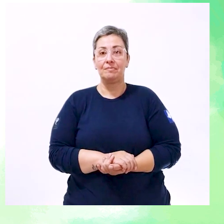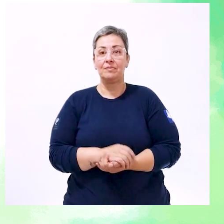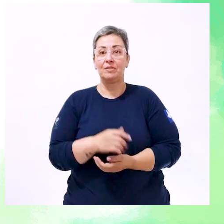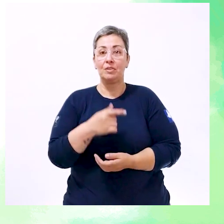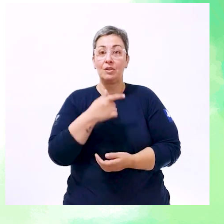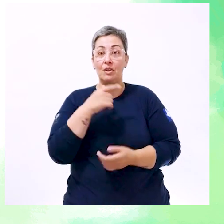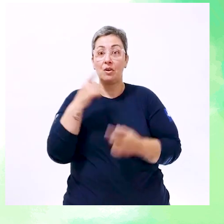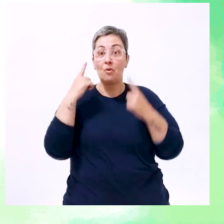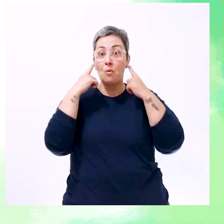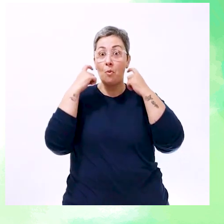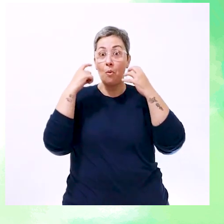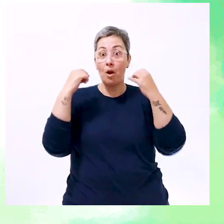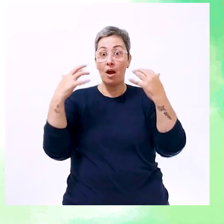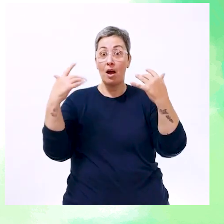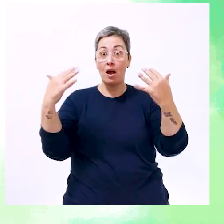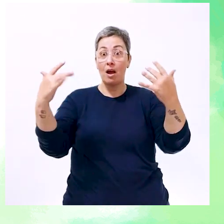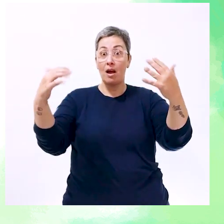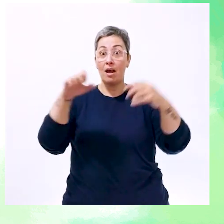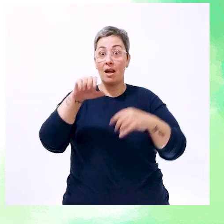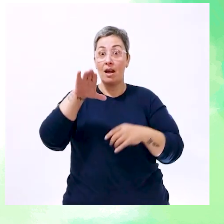O eco.